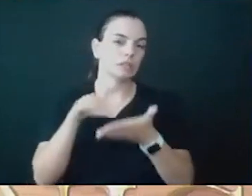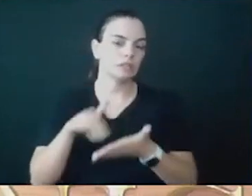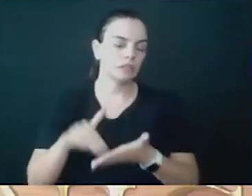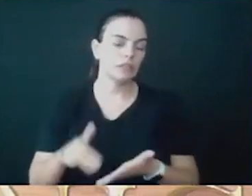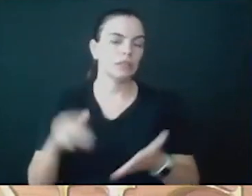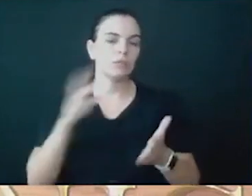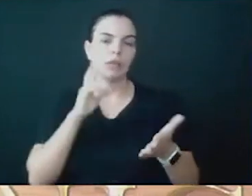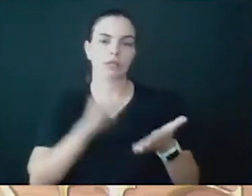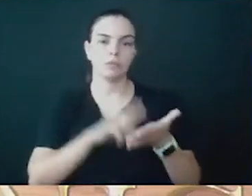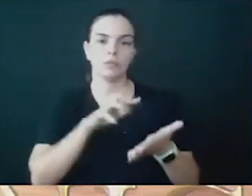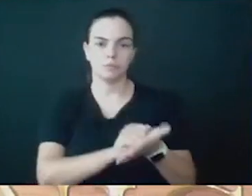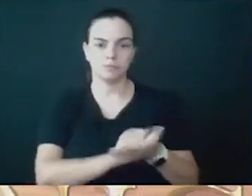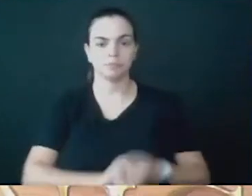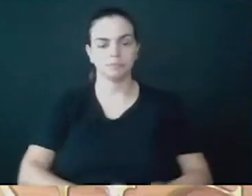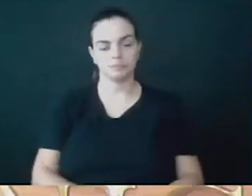mais ágil possível.